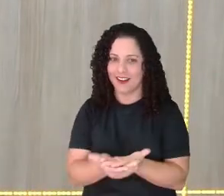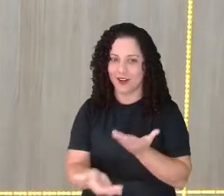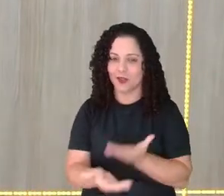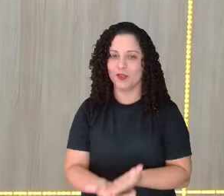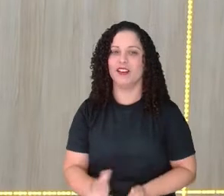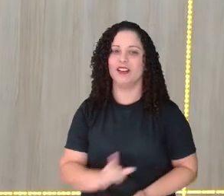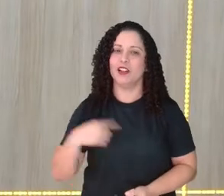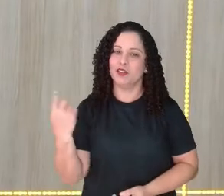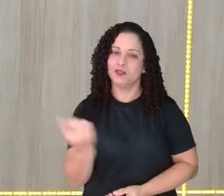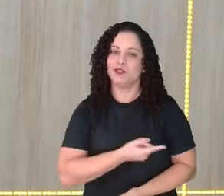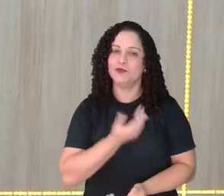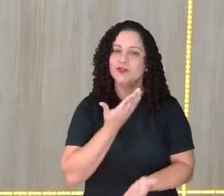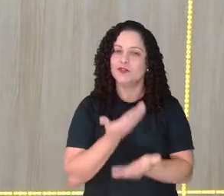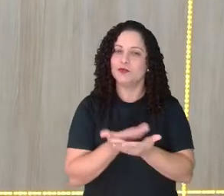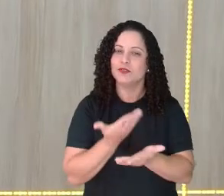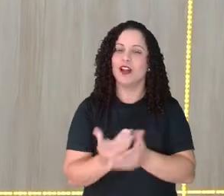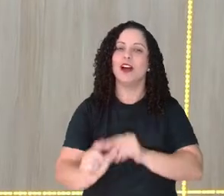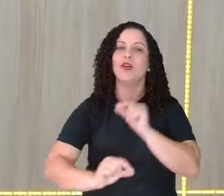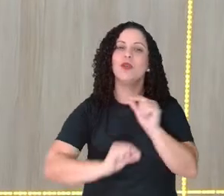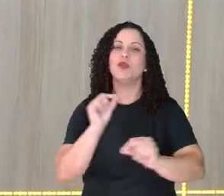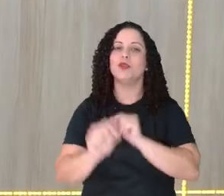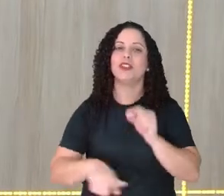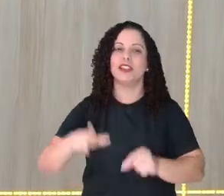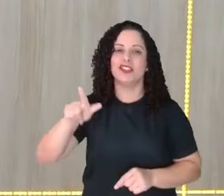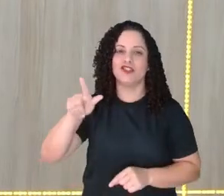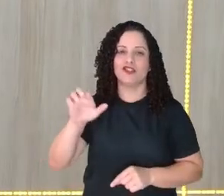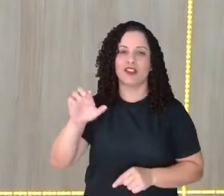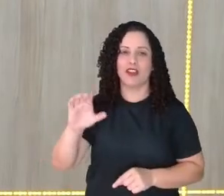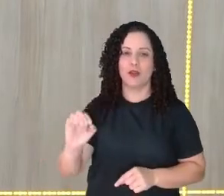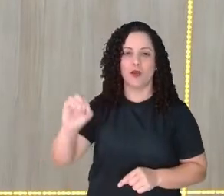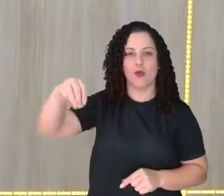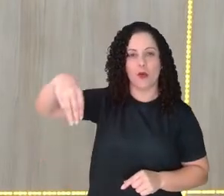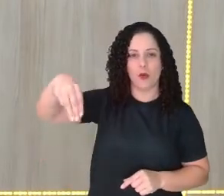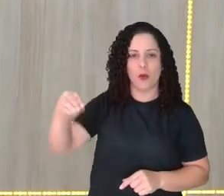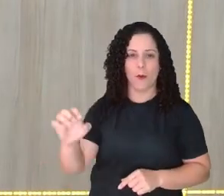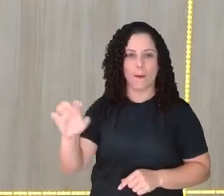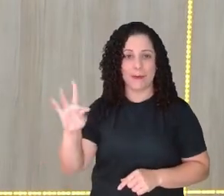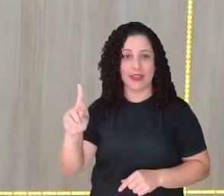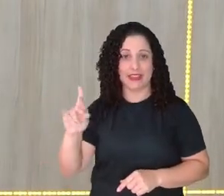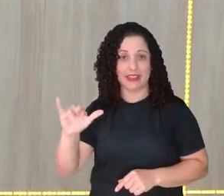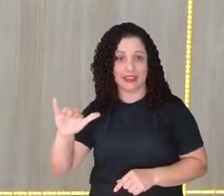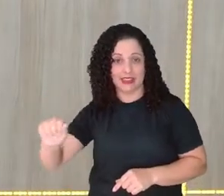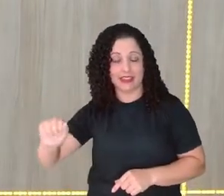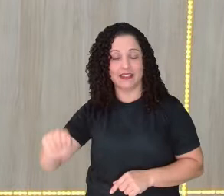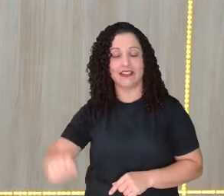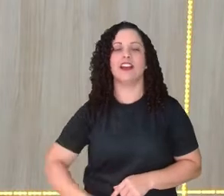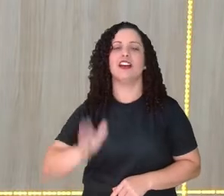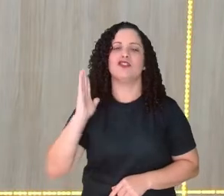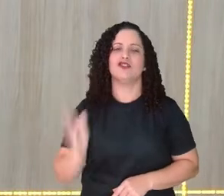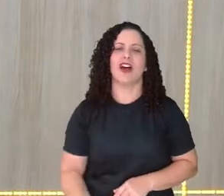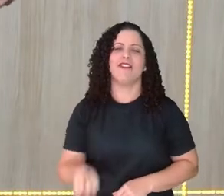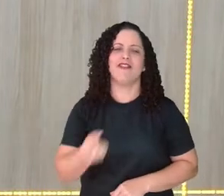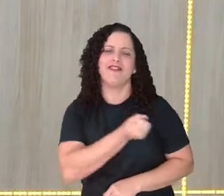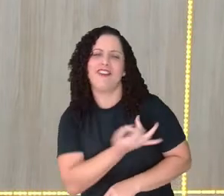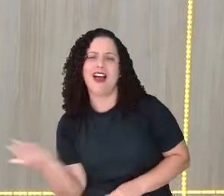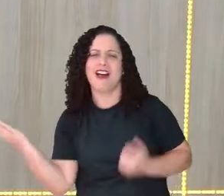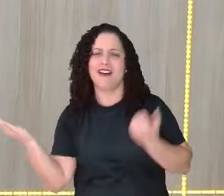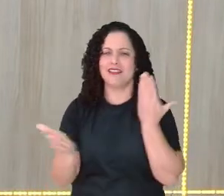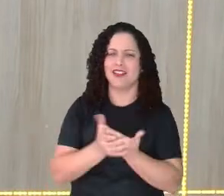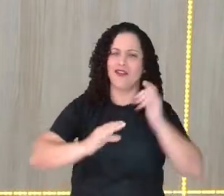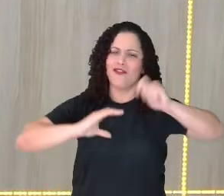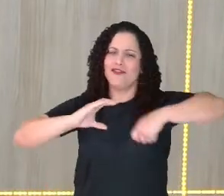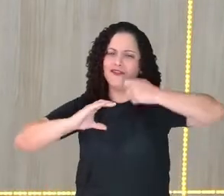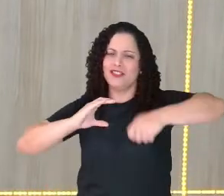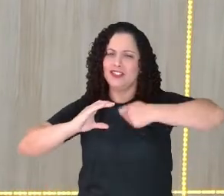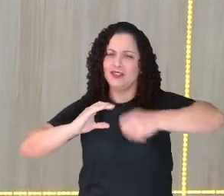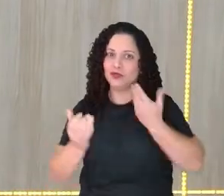vai falar aí sobre geometria. A gente vem aí de uma série de vídeos, né, falando sobre a parte de aritmética com vocês.